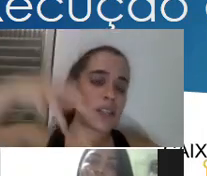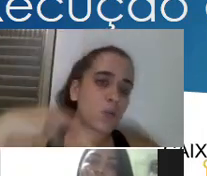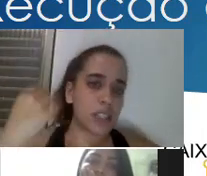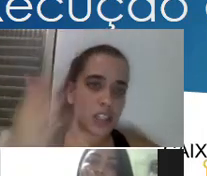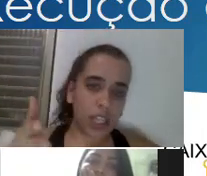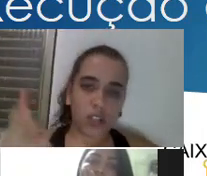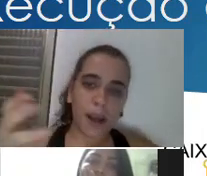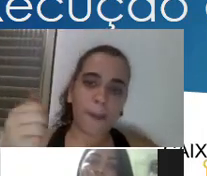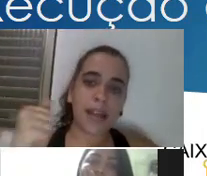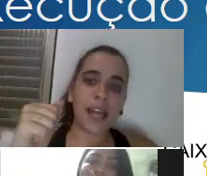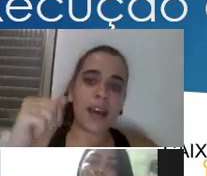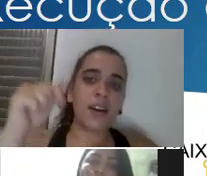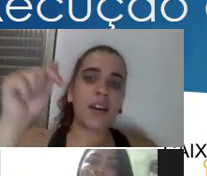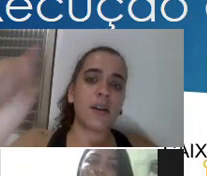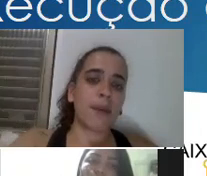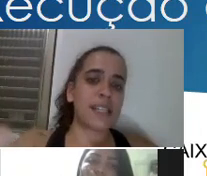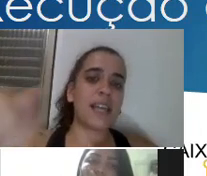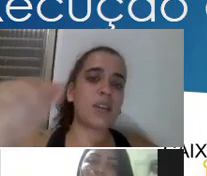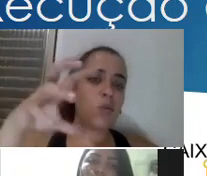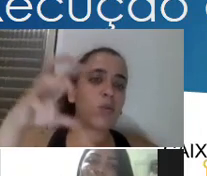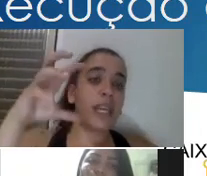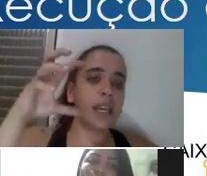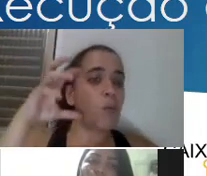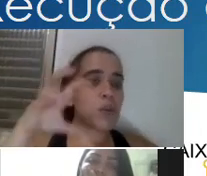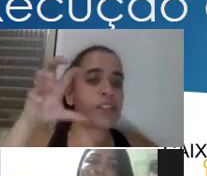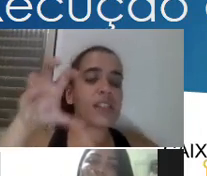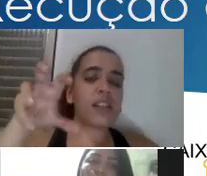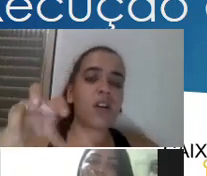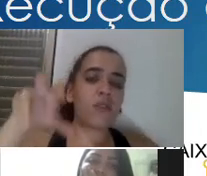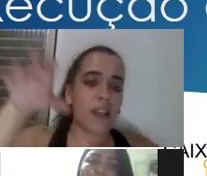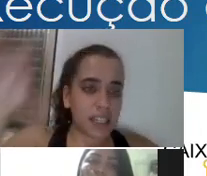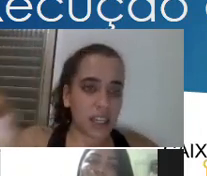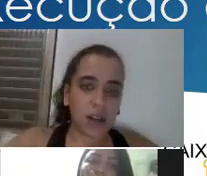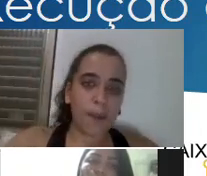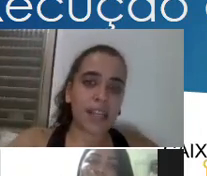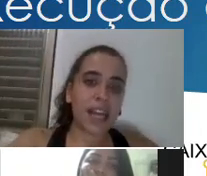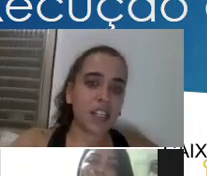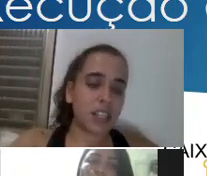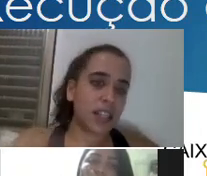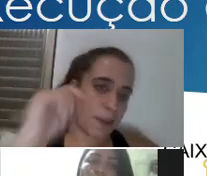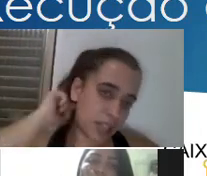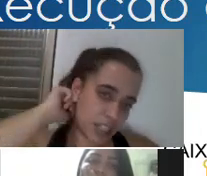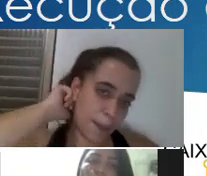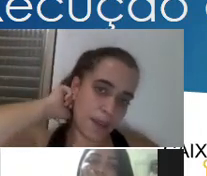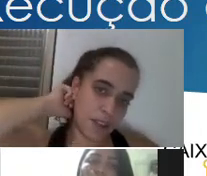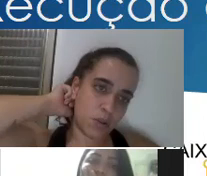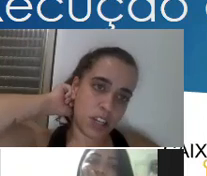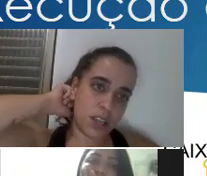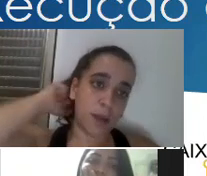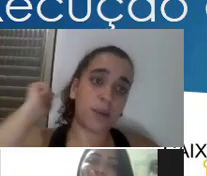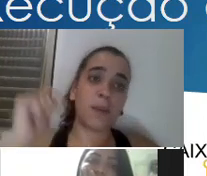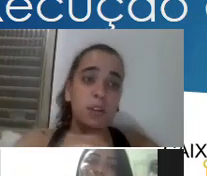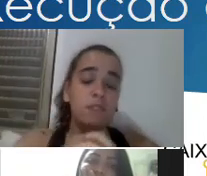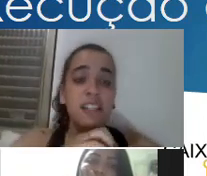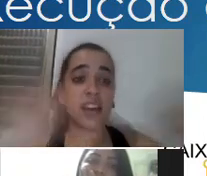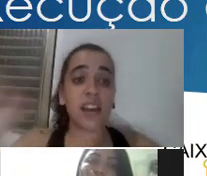são essas coisas que a gente tem que jogar para a terra. Mas aí tudo que o projetista hidráulico falar que tem que jogar para a terra, a gente tem que deixar previsto no